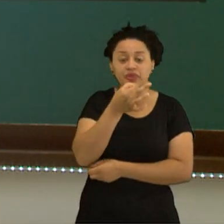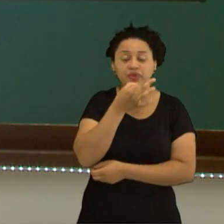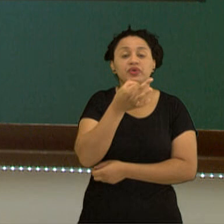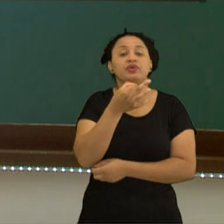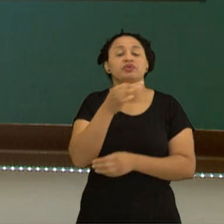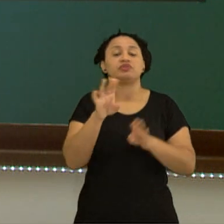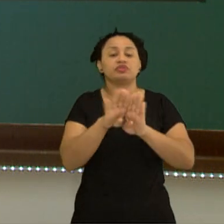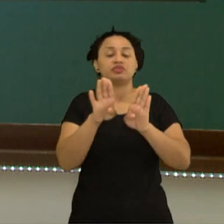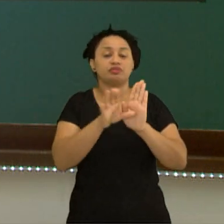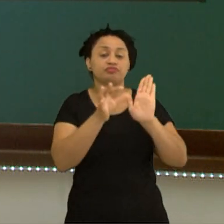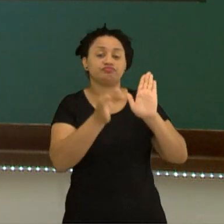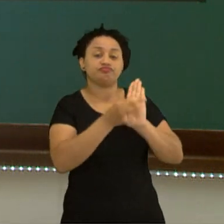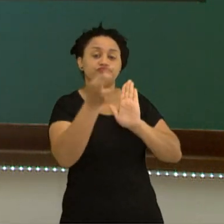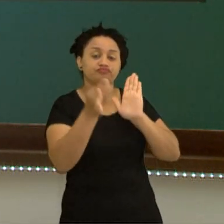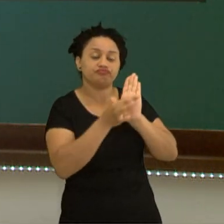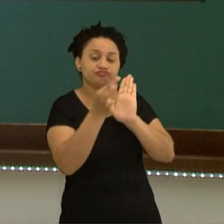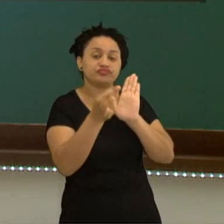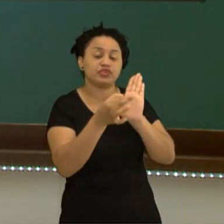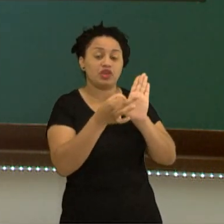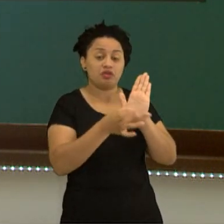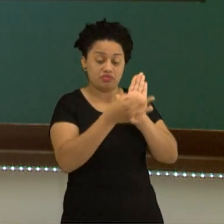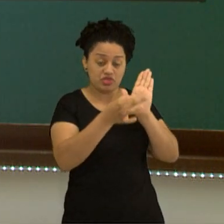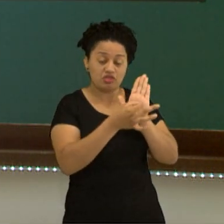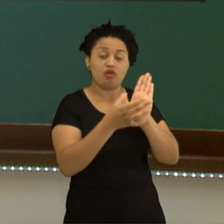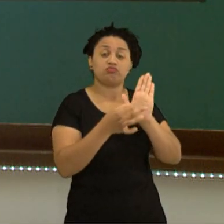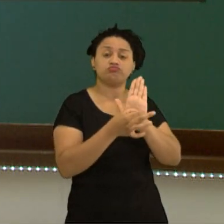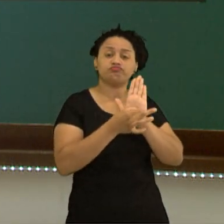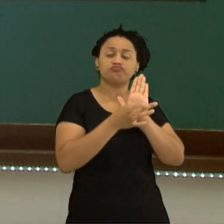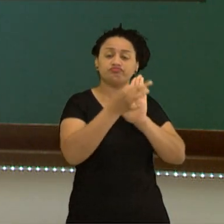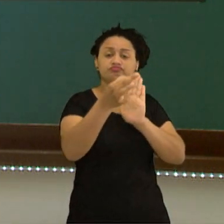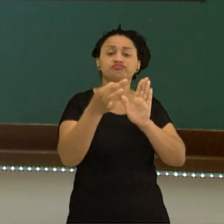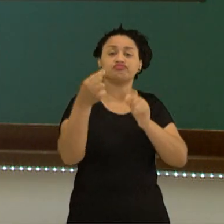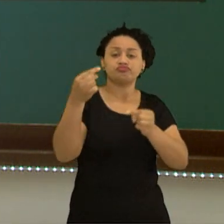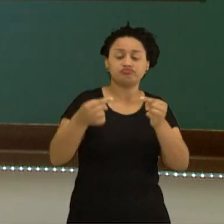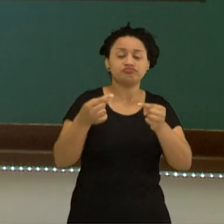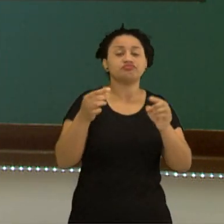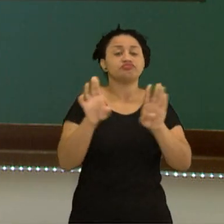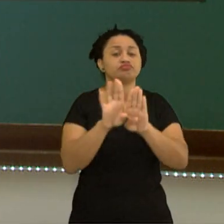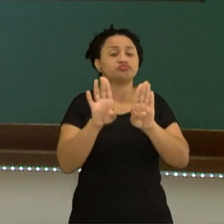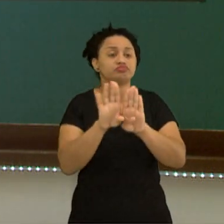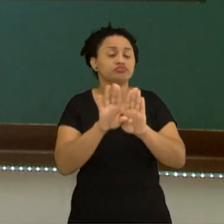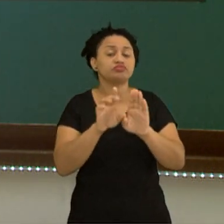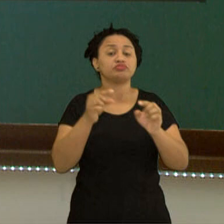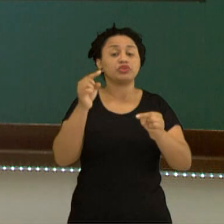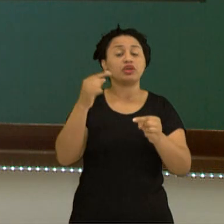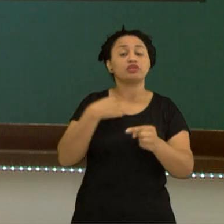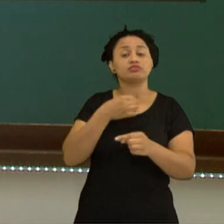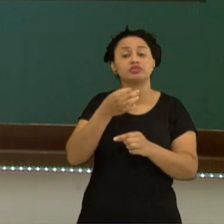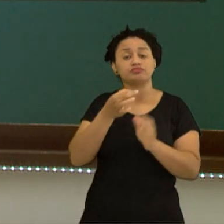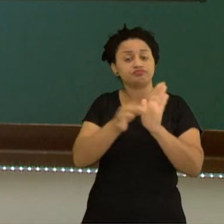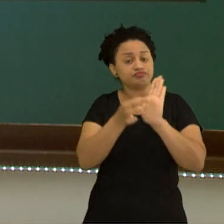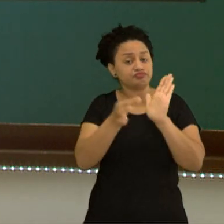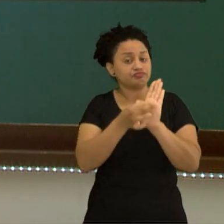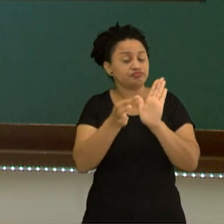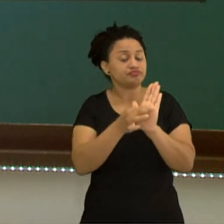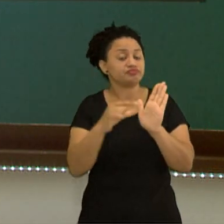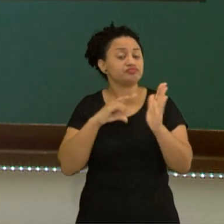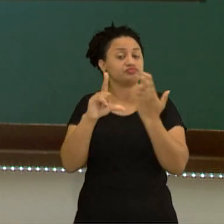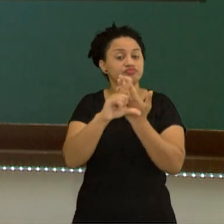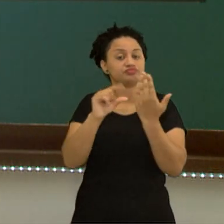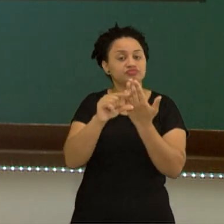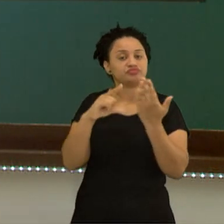os argumentos, as críticas, toda essa questão que a autora tem em relação